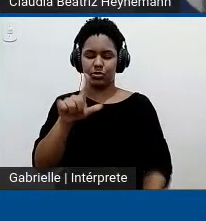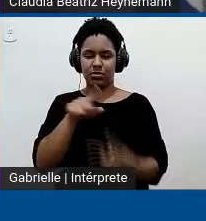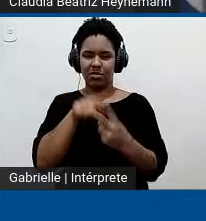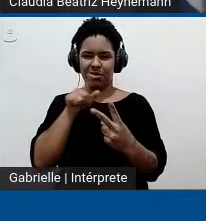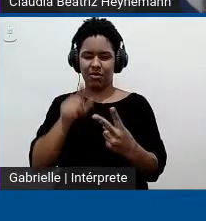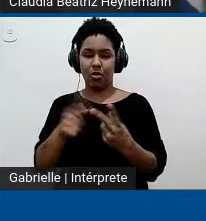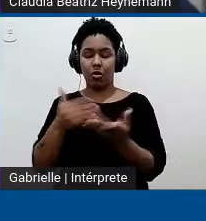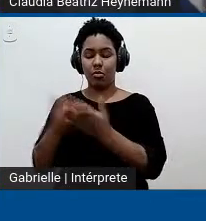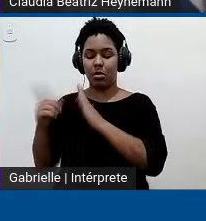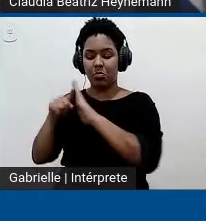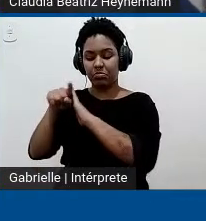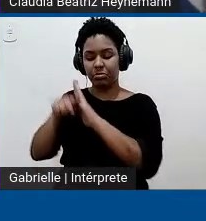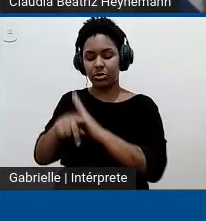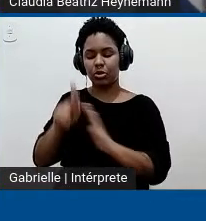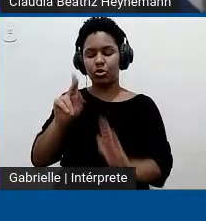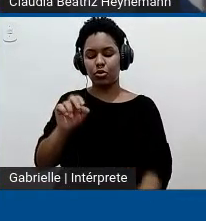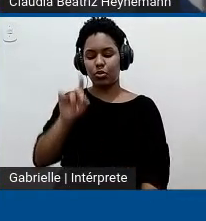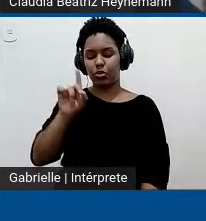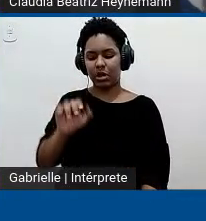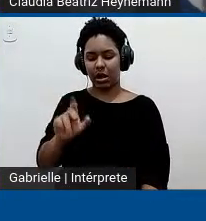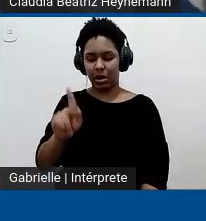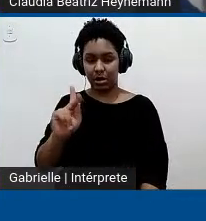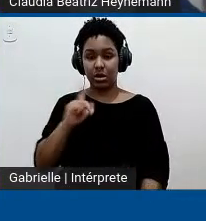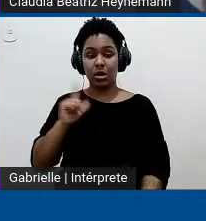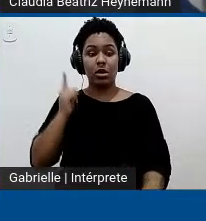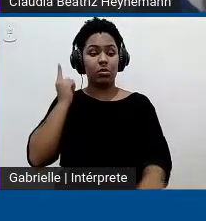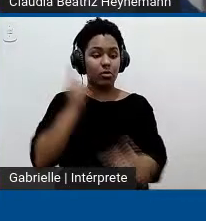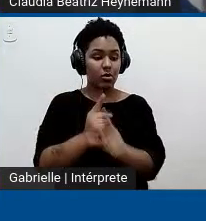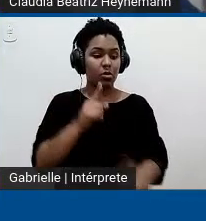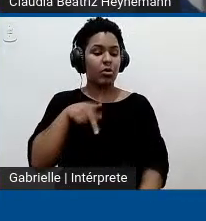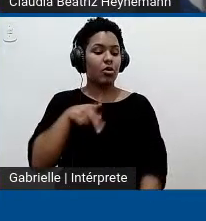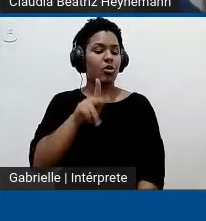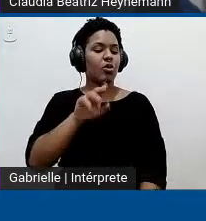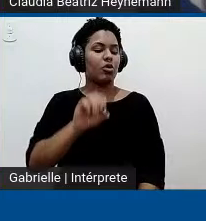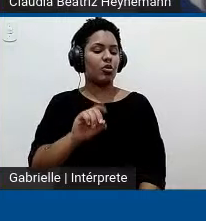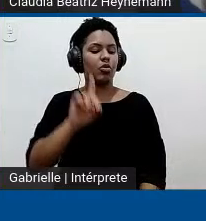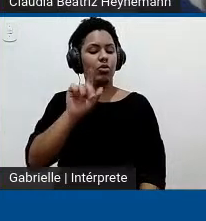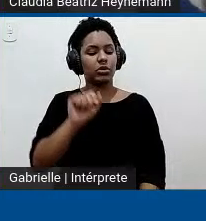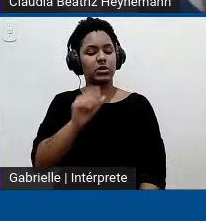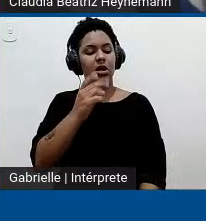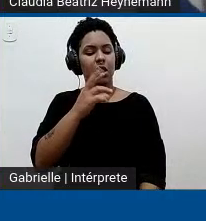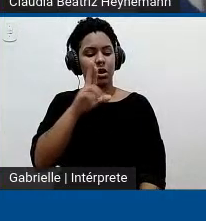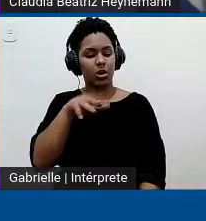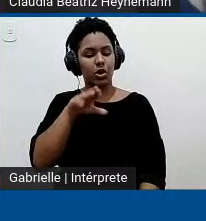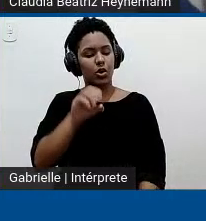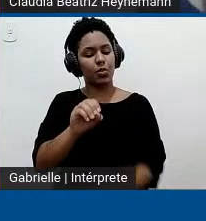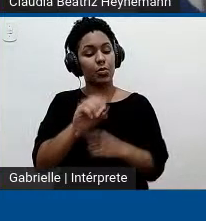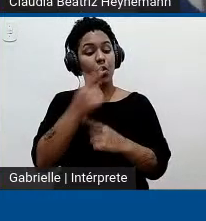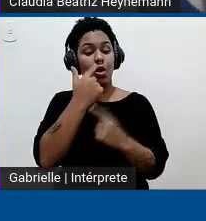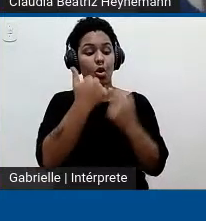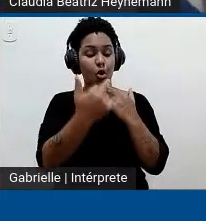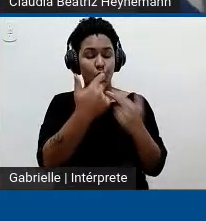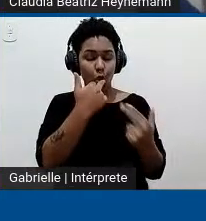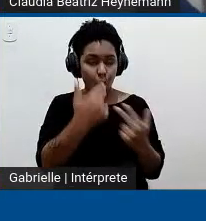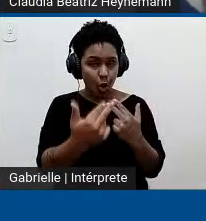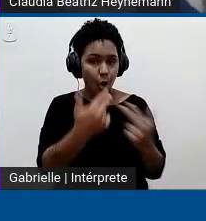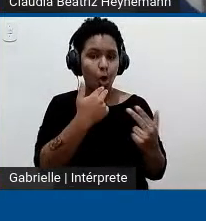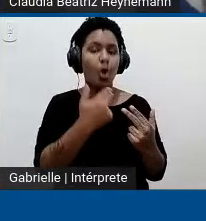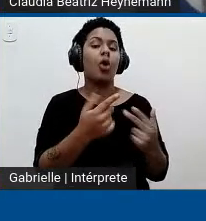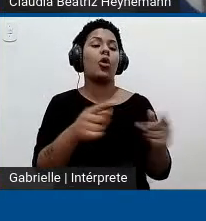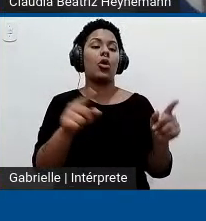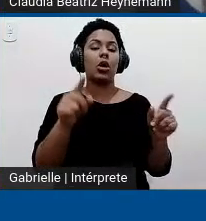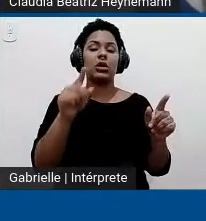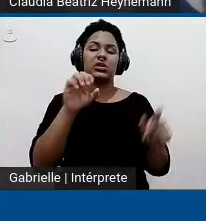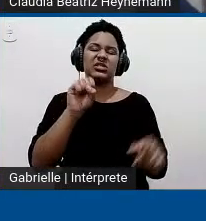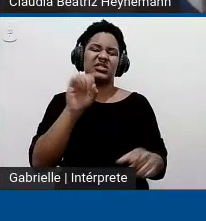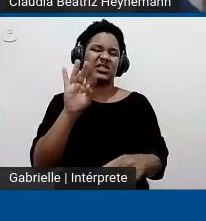da Eastman Kodak, chegaram ao Kodachrome, que, com sua maior velocidade e cores mais saturadas, marcou o fim dos autocromos e da